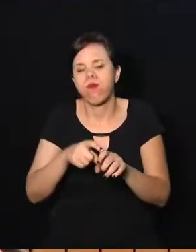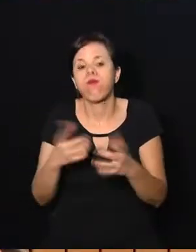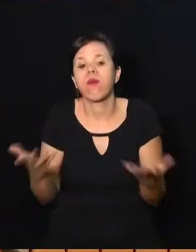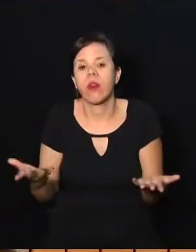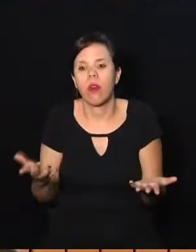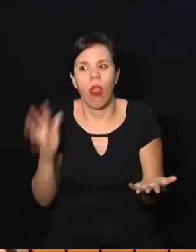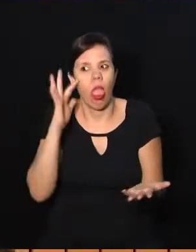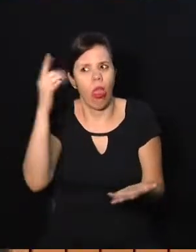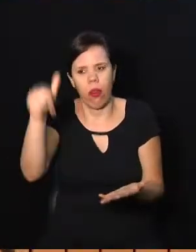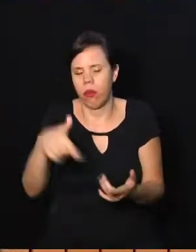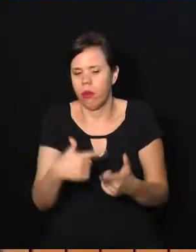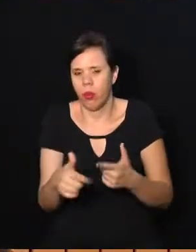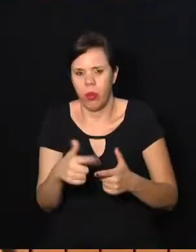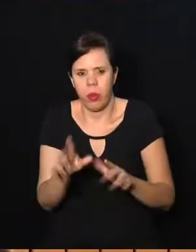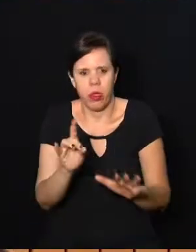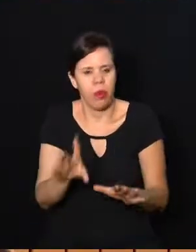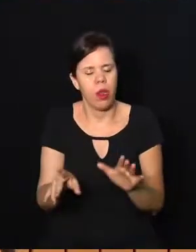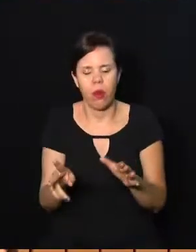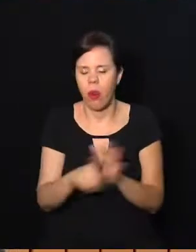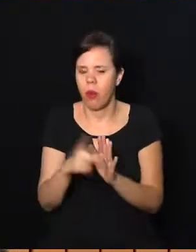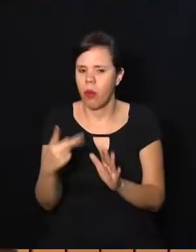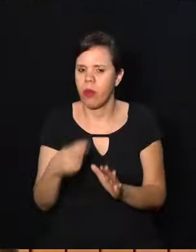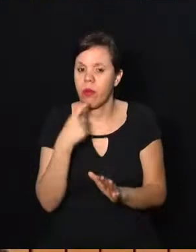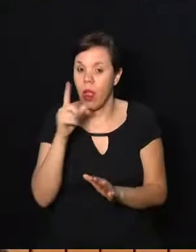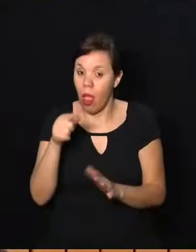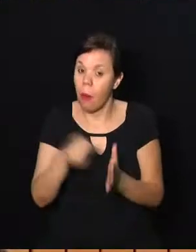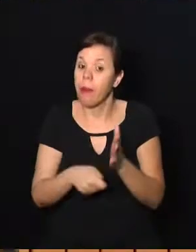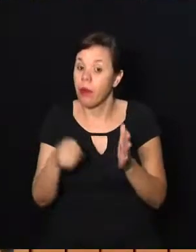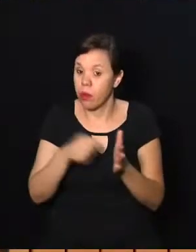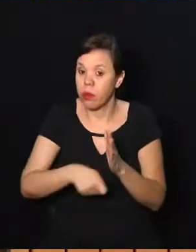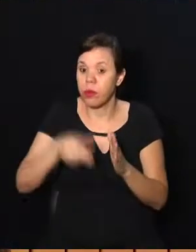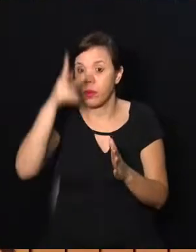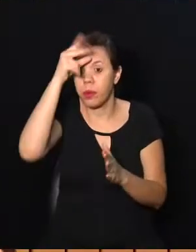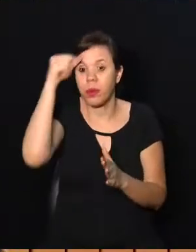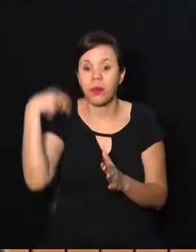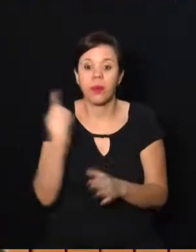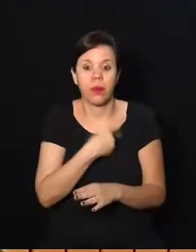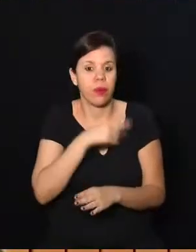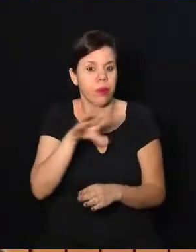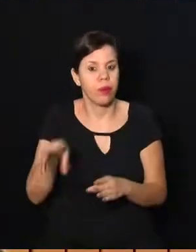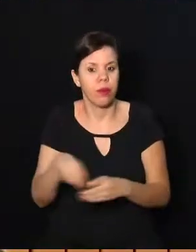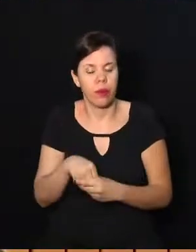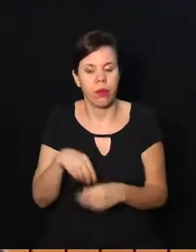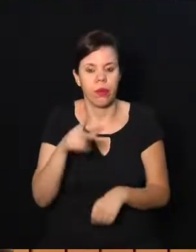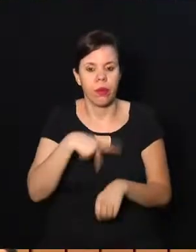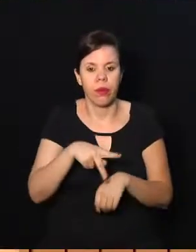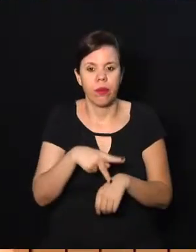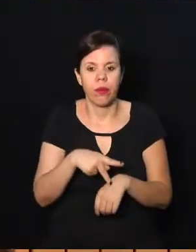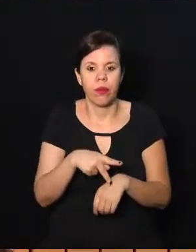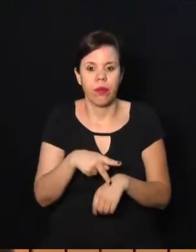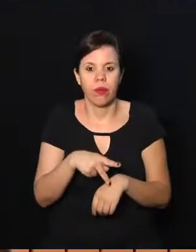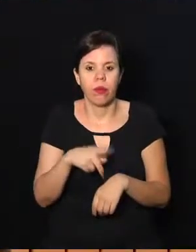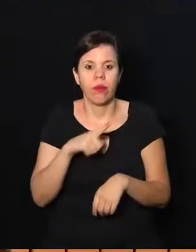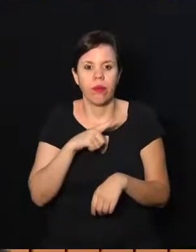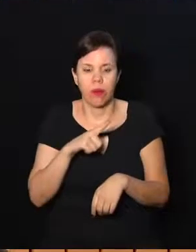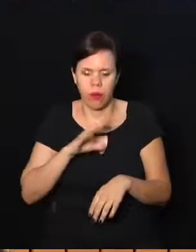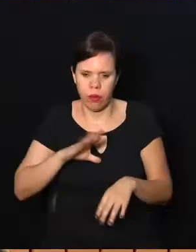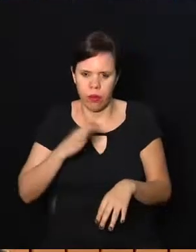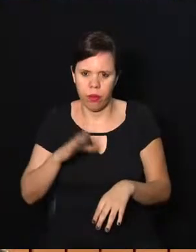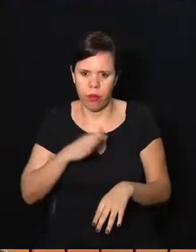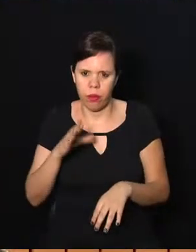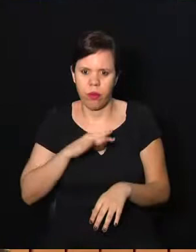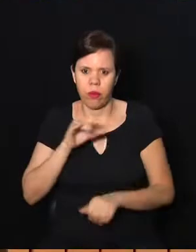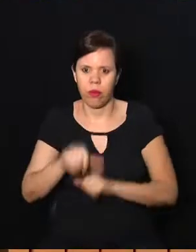não é Campinas. A solução é políticas públicas. Nós temos que implementar no nosso país e ter a coragem de